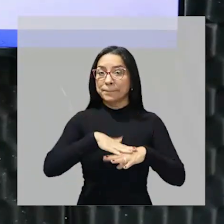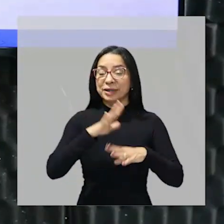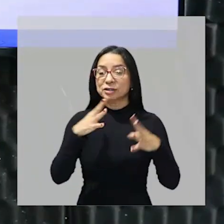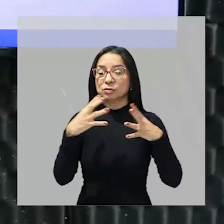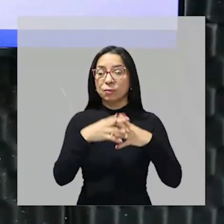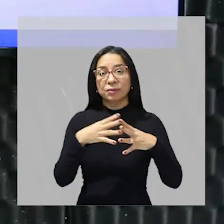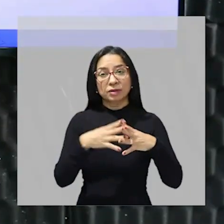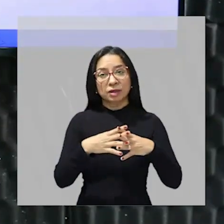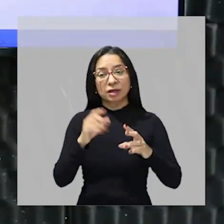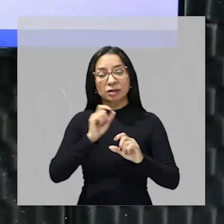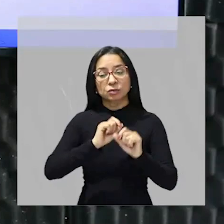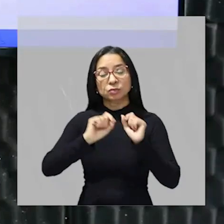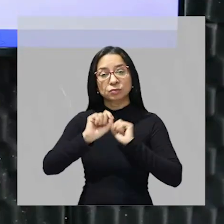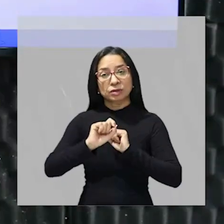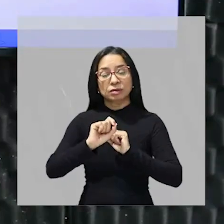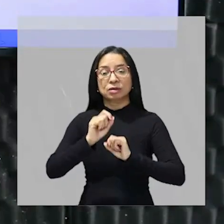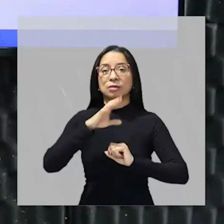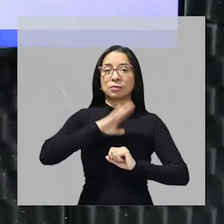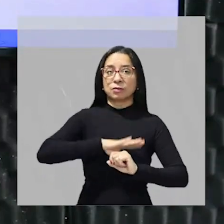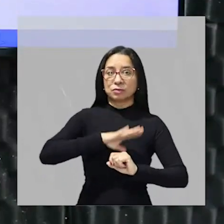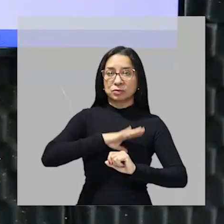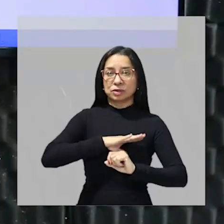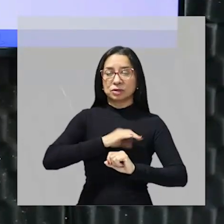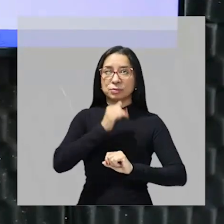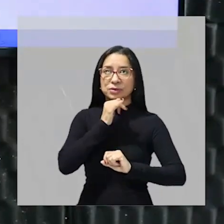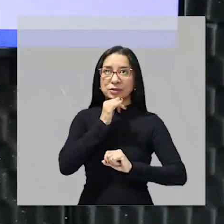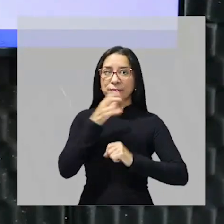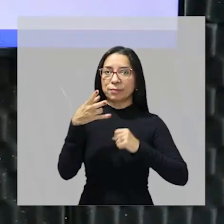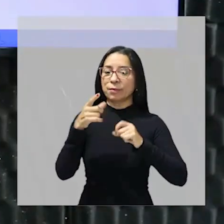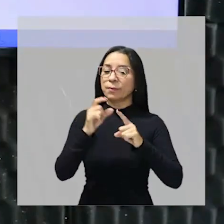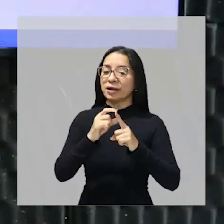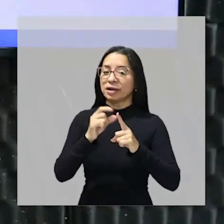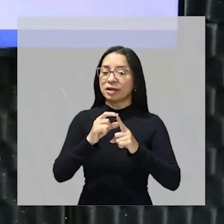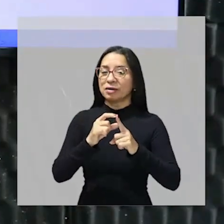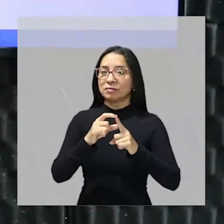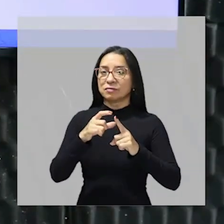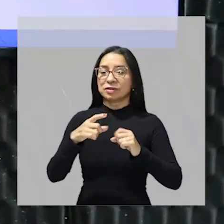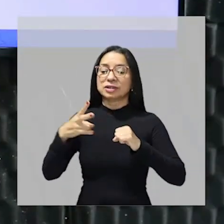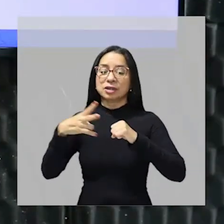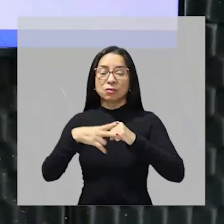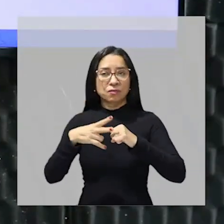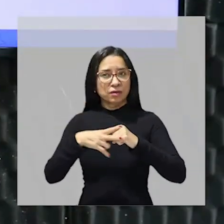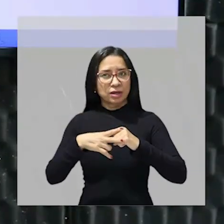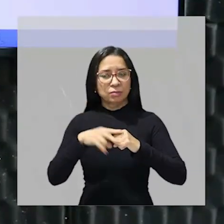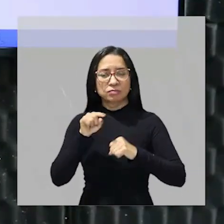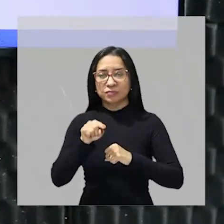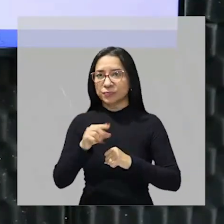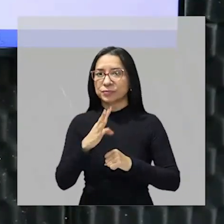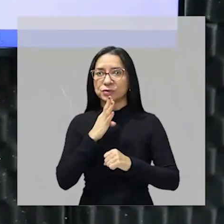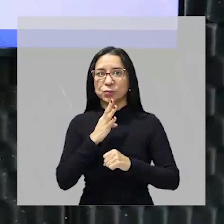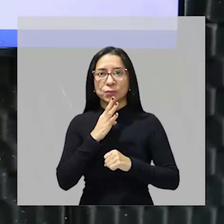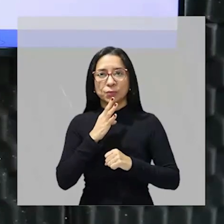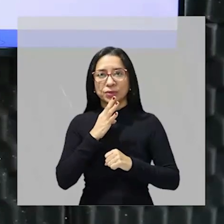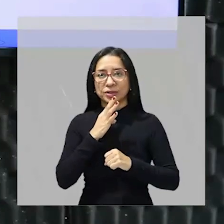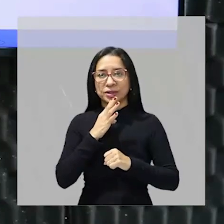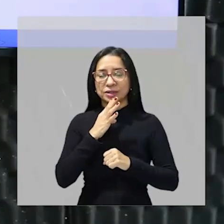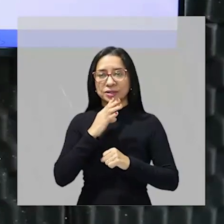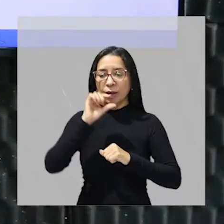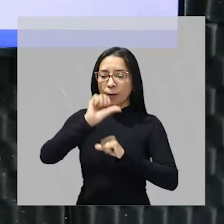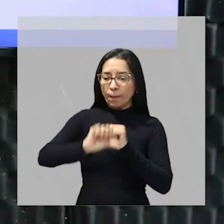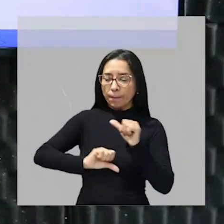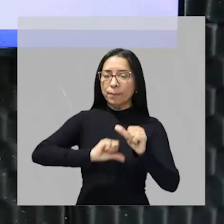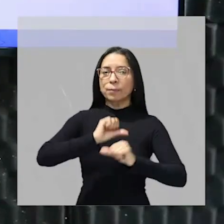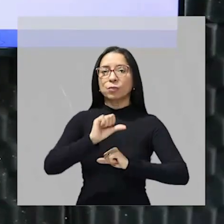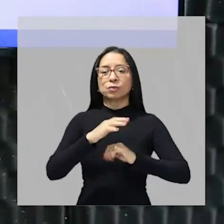que vem, que é um verbo, ele está numa determinada conjugação que você não conhece, não está acostumado, ela muda todo o